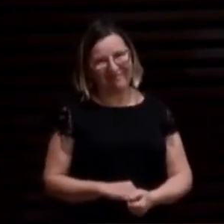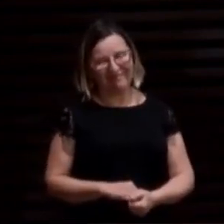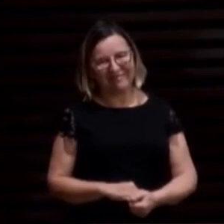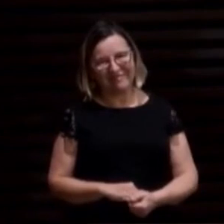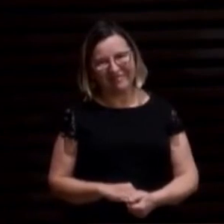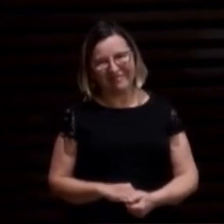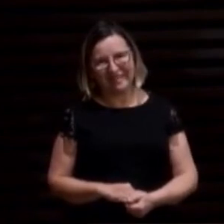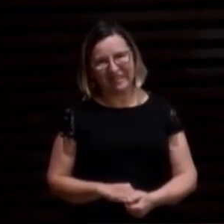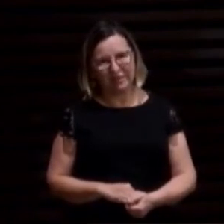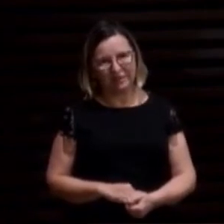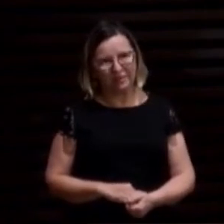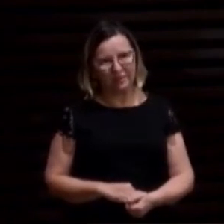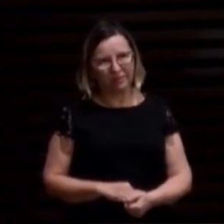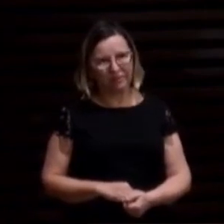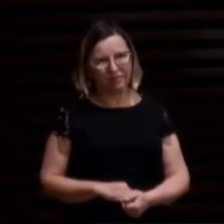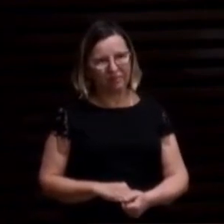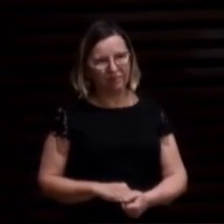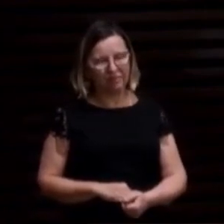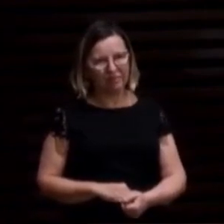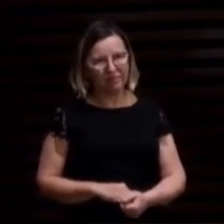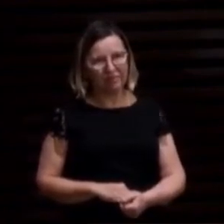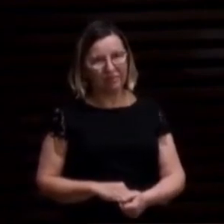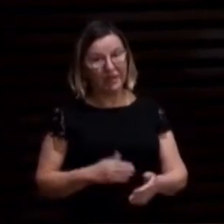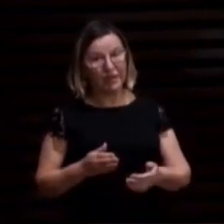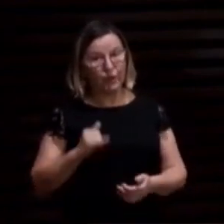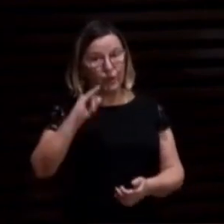E aí ele entra nesse caminho.